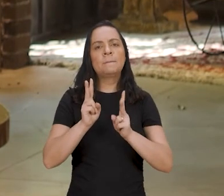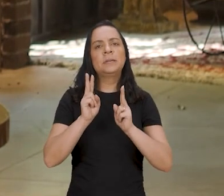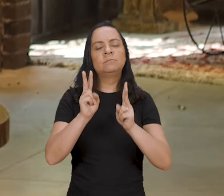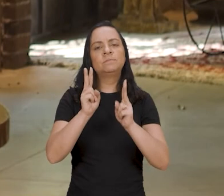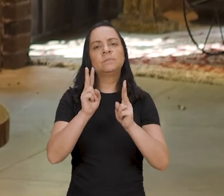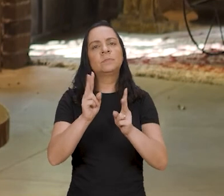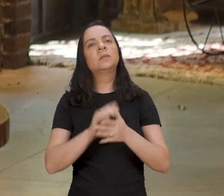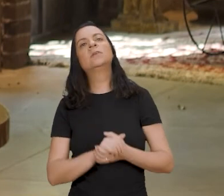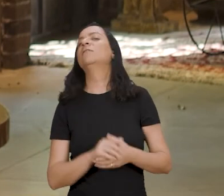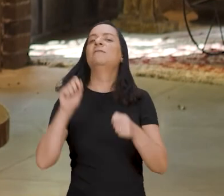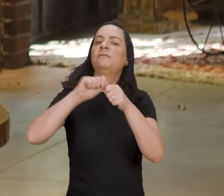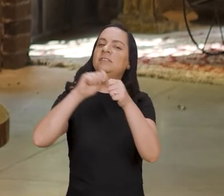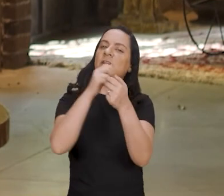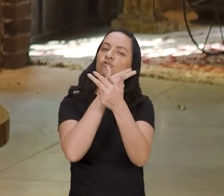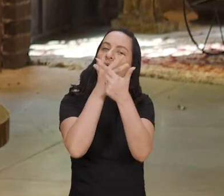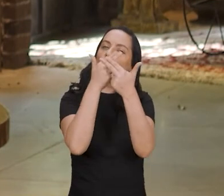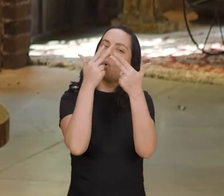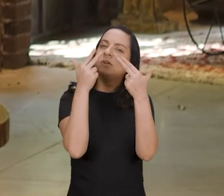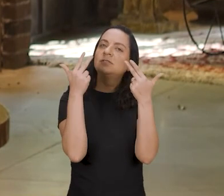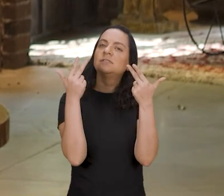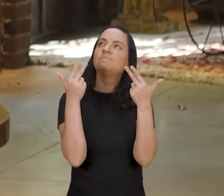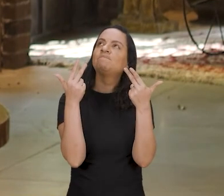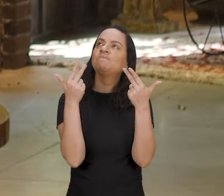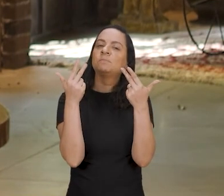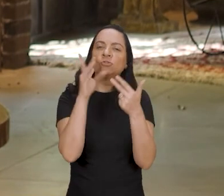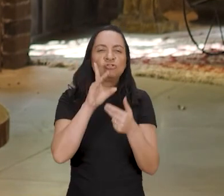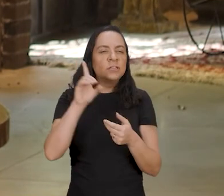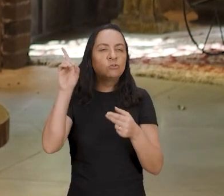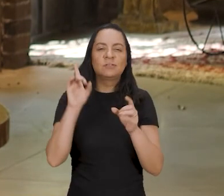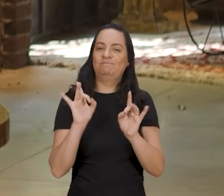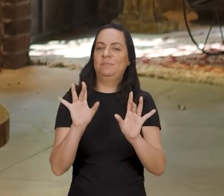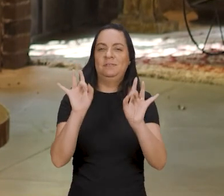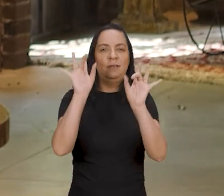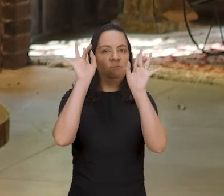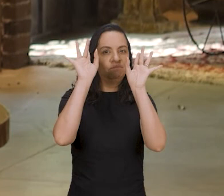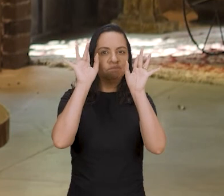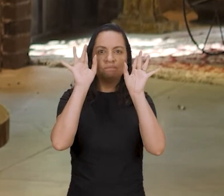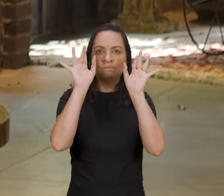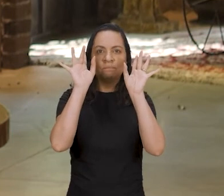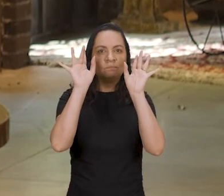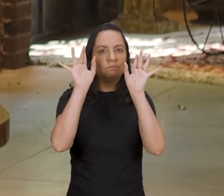para andar e para fazer de maneira especial